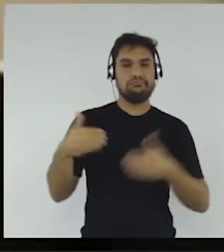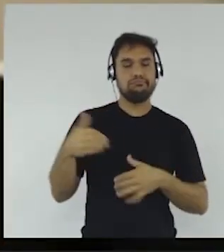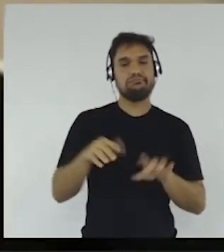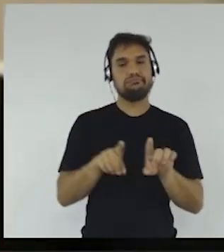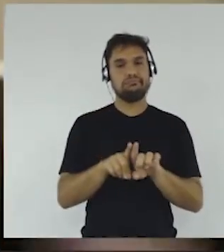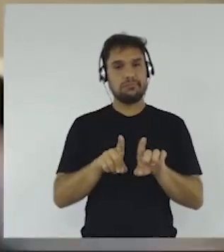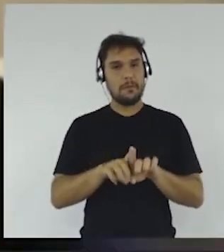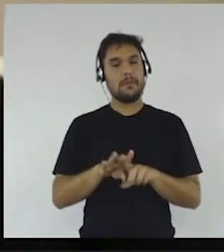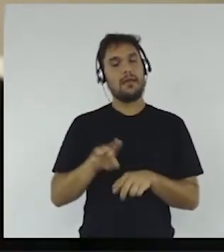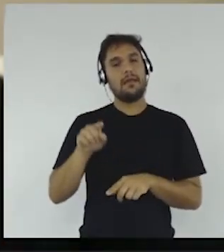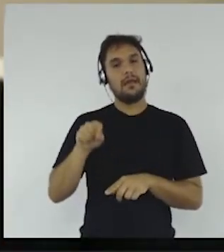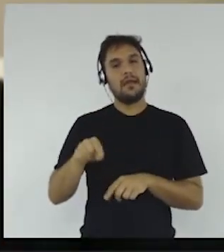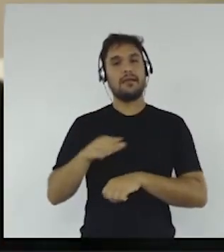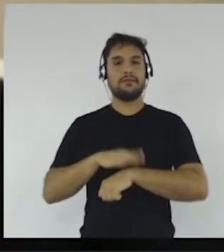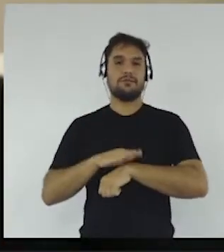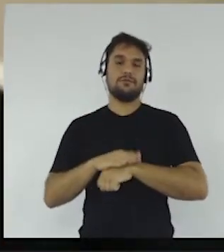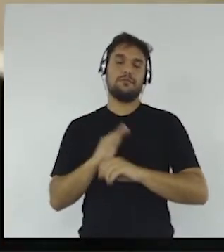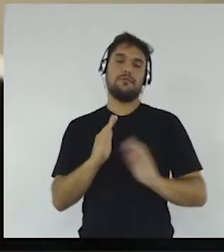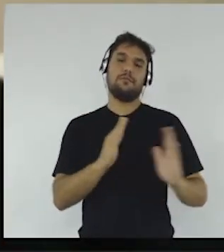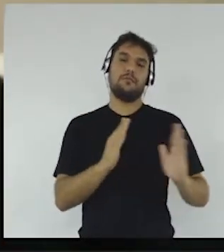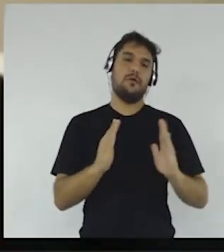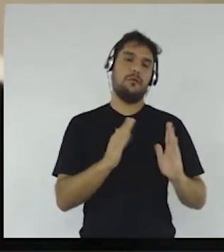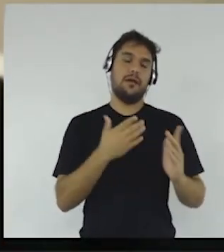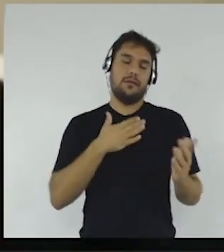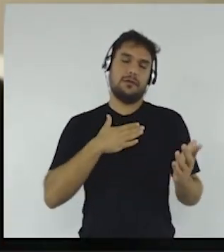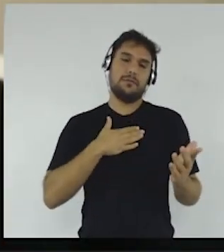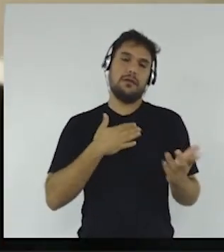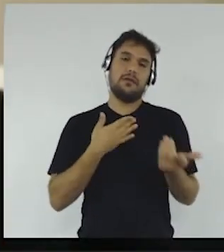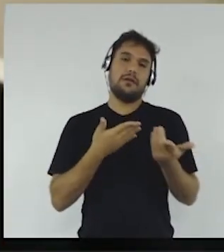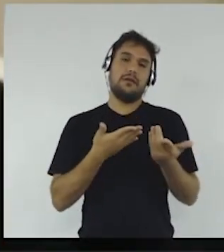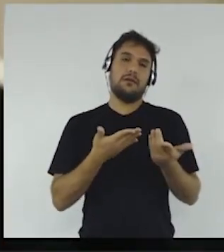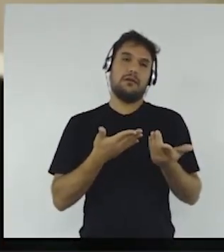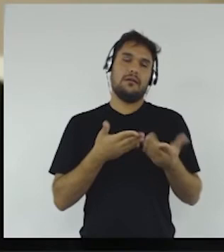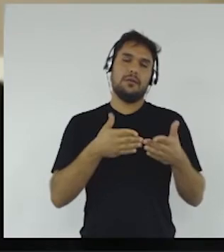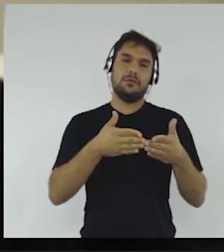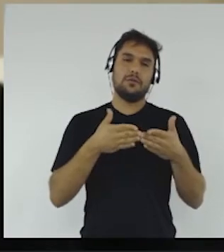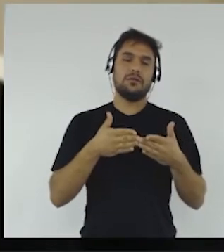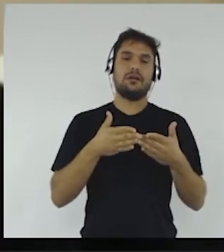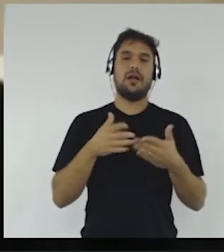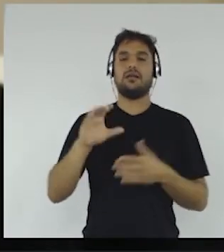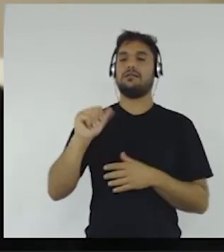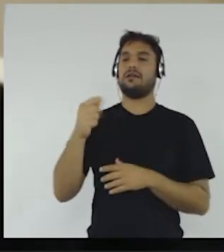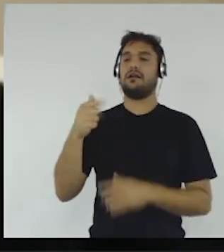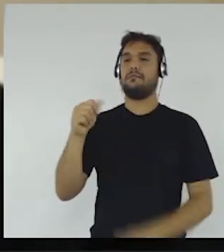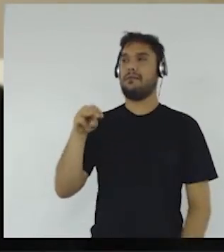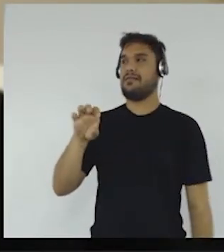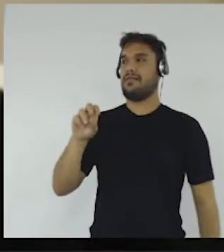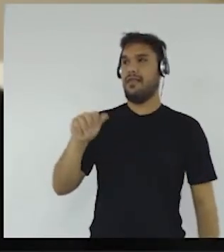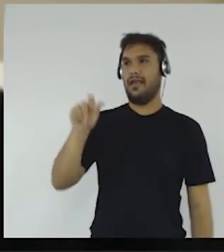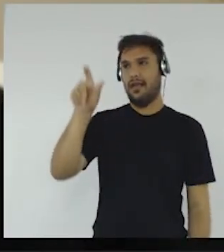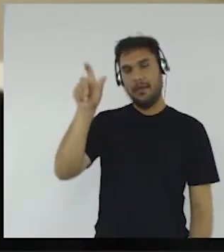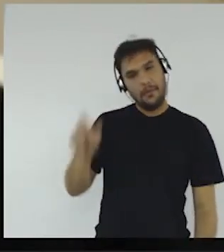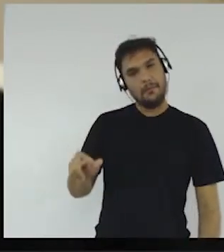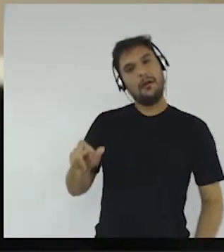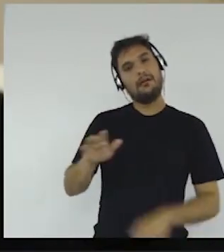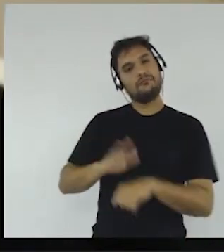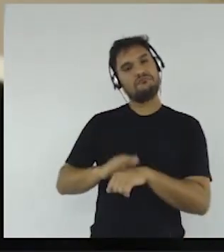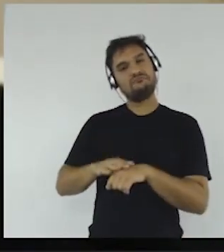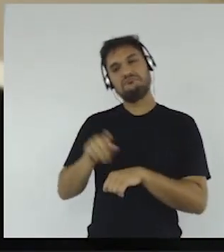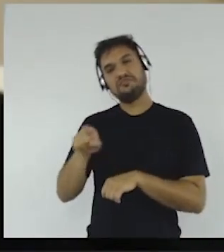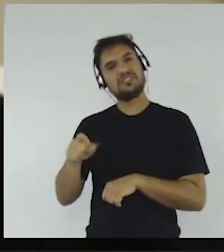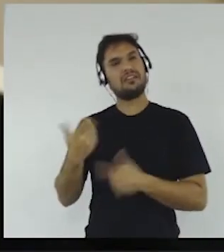também a esse que, este momento, tem a palavra para dizer: muito obrigado, professor Capanema, o senhor foi para